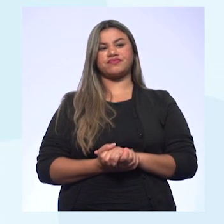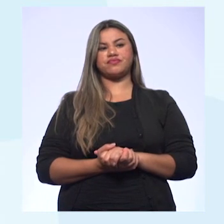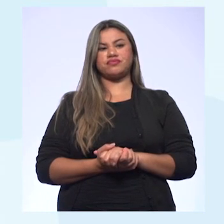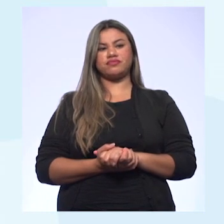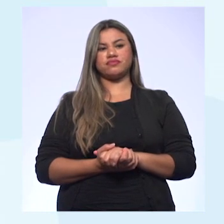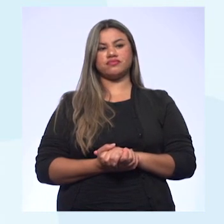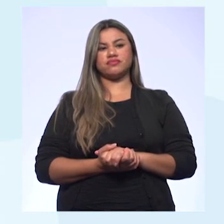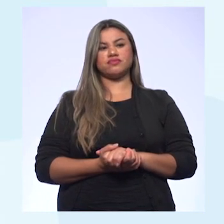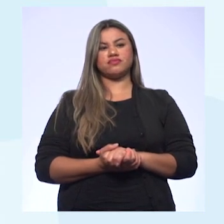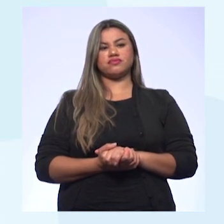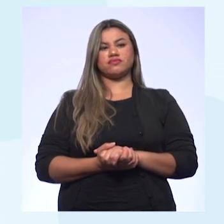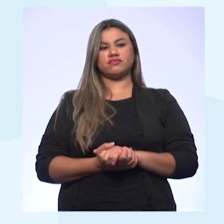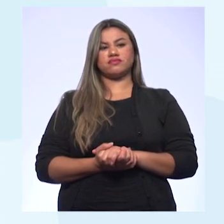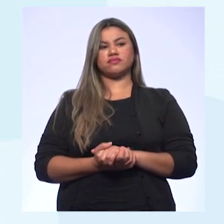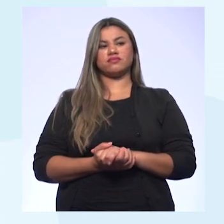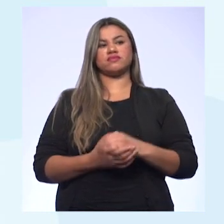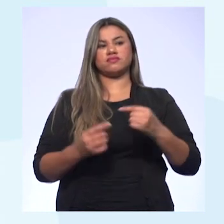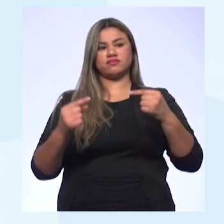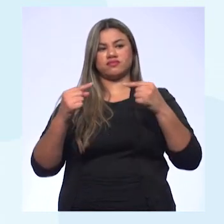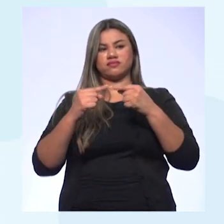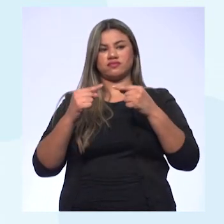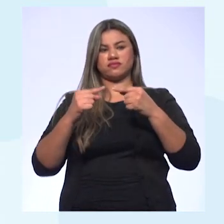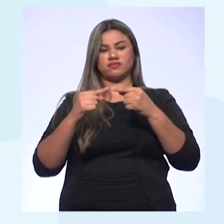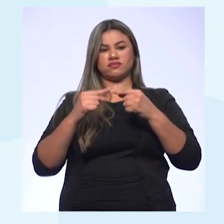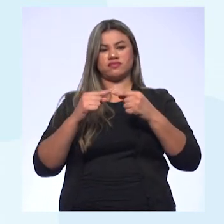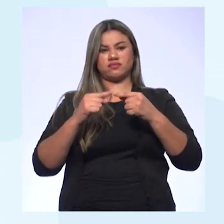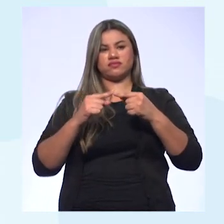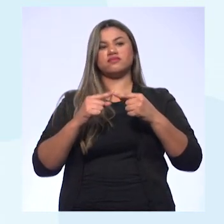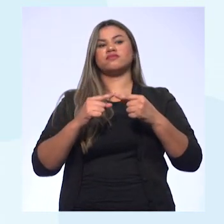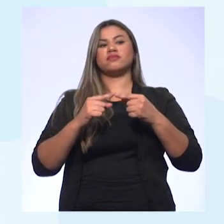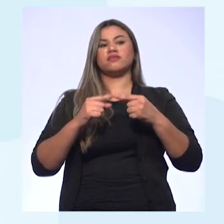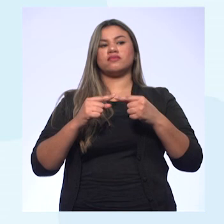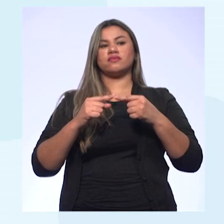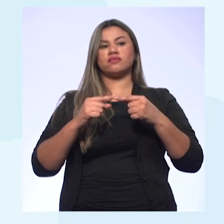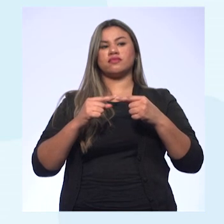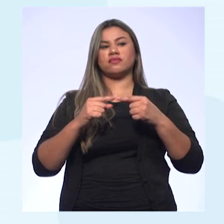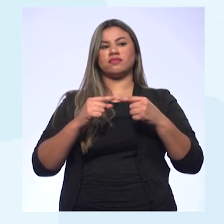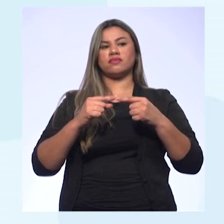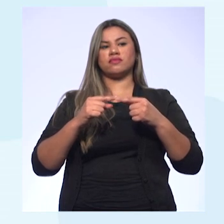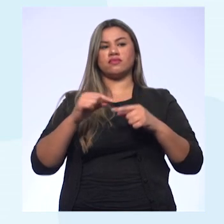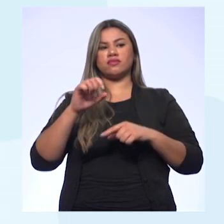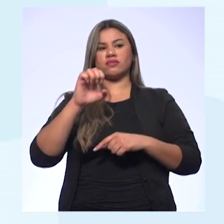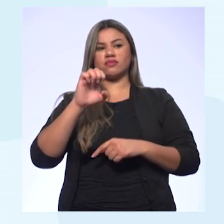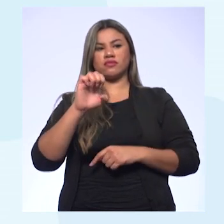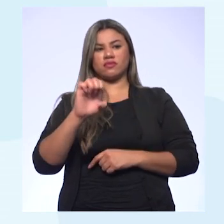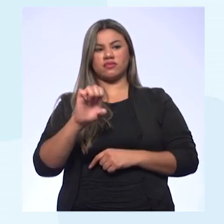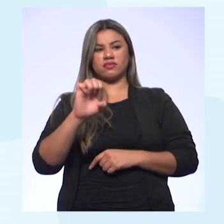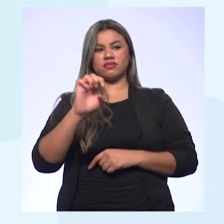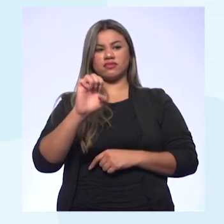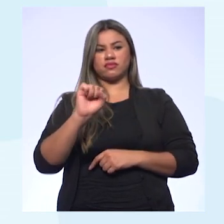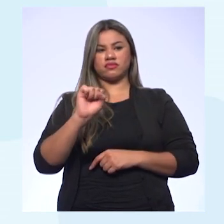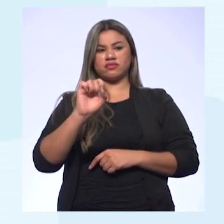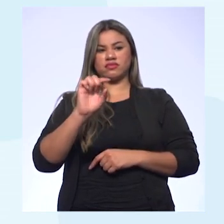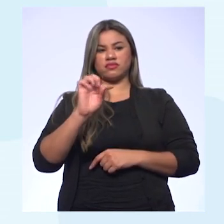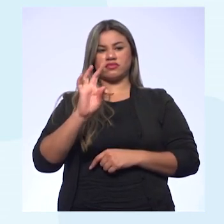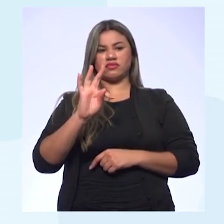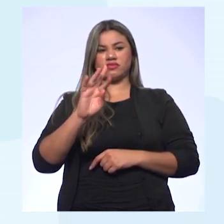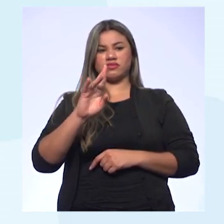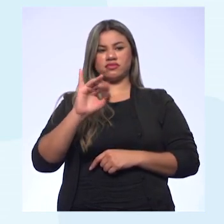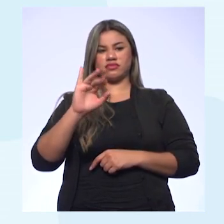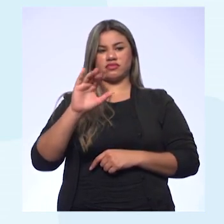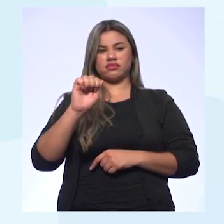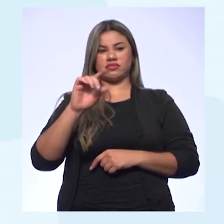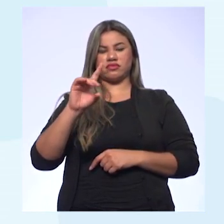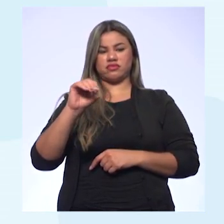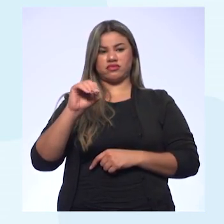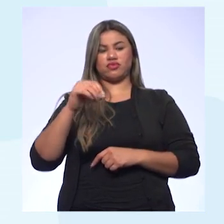estriados esqueléticos. Tem uma razão, evidentemente, para a gente chamá-lo de estriado esquelético. Primeiro estriado porque ele